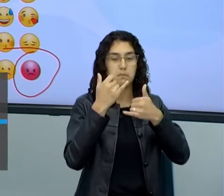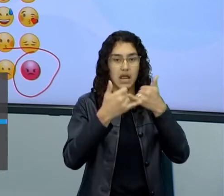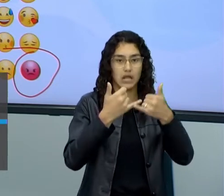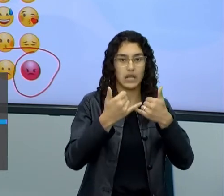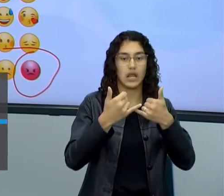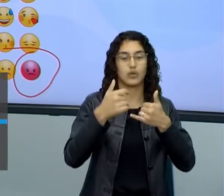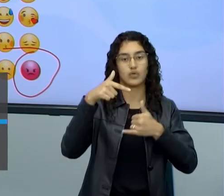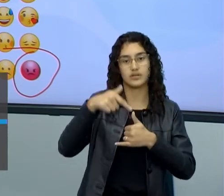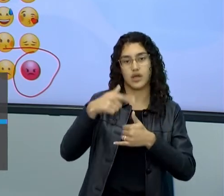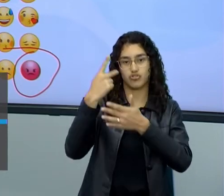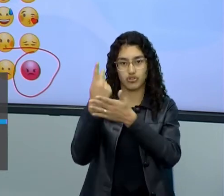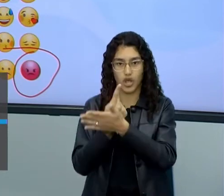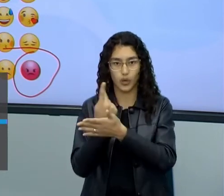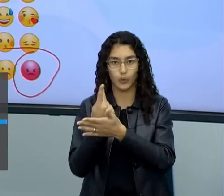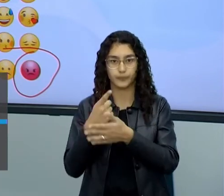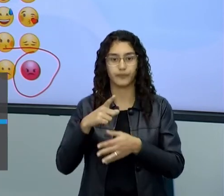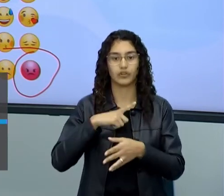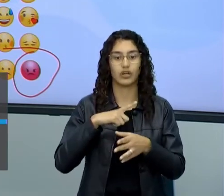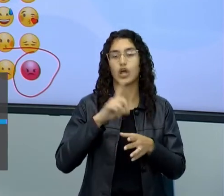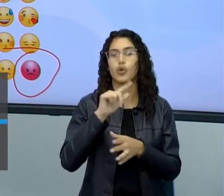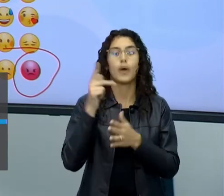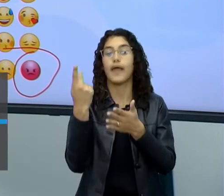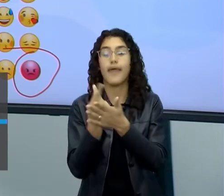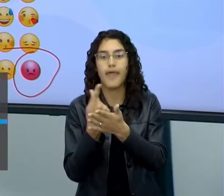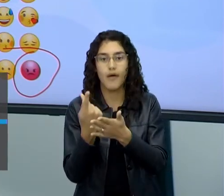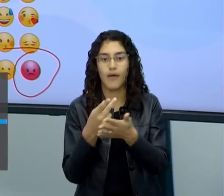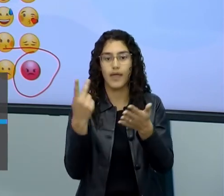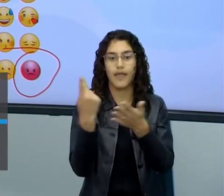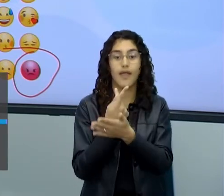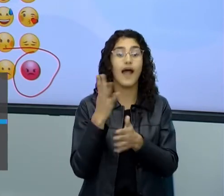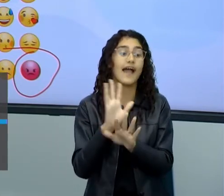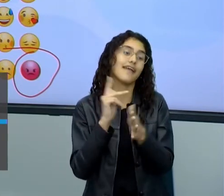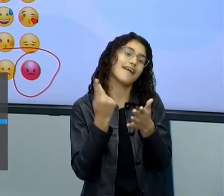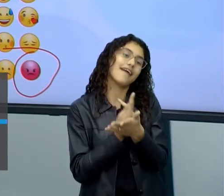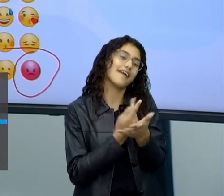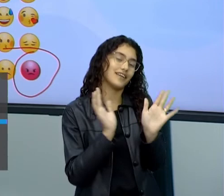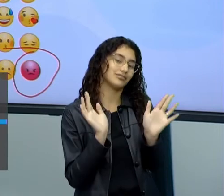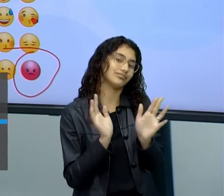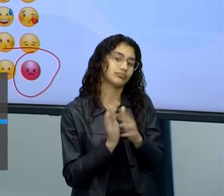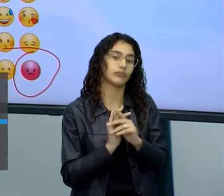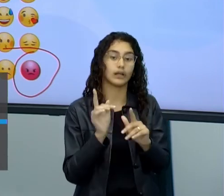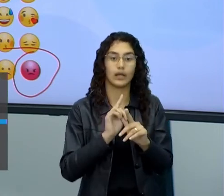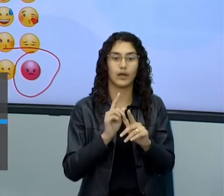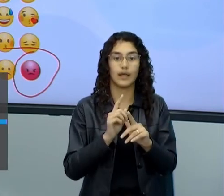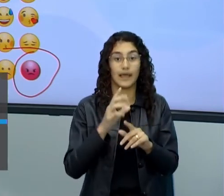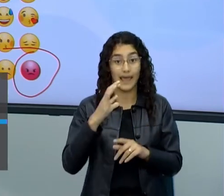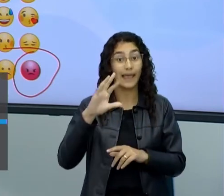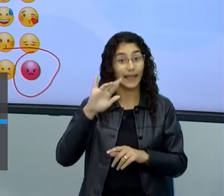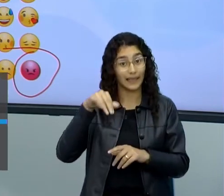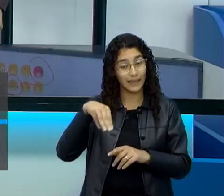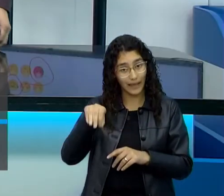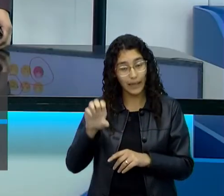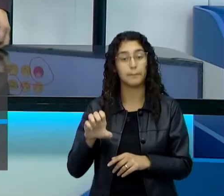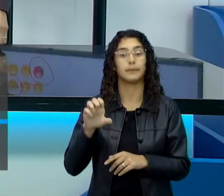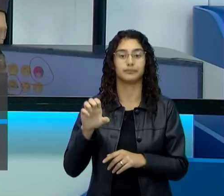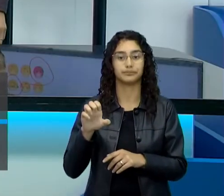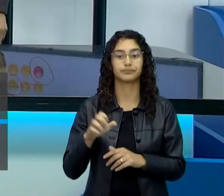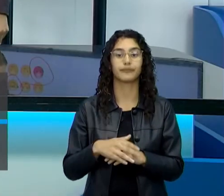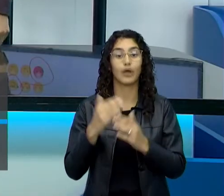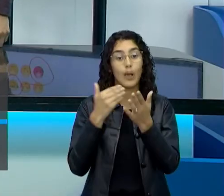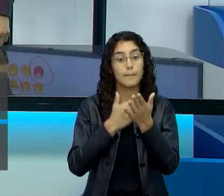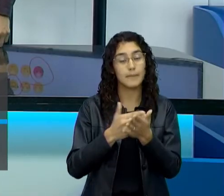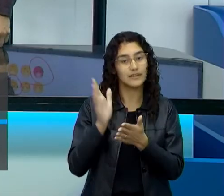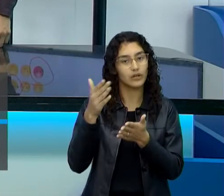embaixo não houve erro. Não houve. Não é erro. Não, erro. Quando a pessoa, não, errei. Não. É crime. É crime mesmo. As coisas são crimes, começa, né? Começa